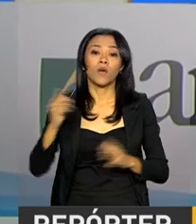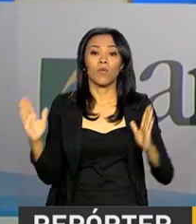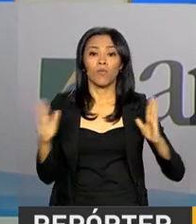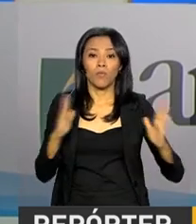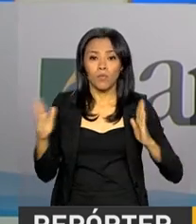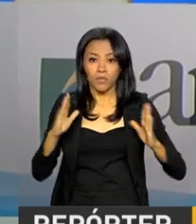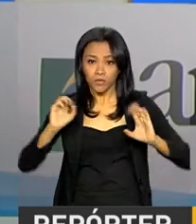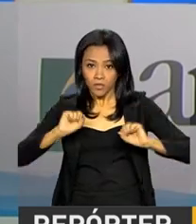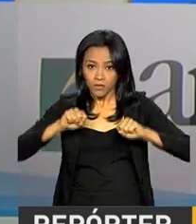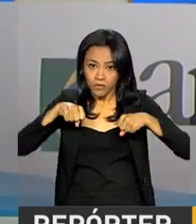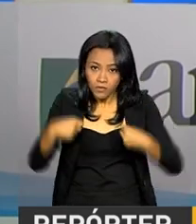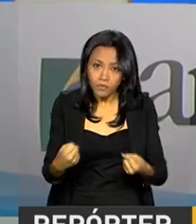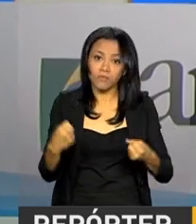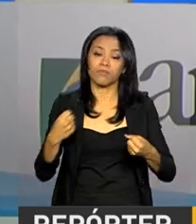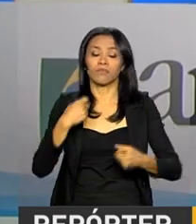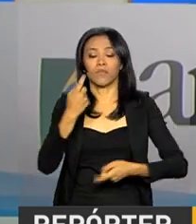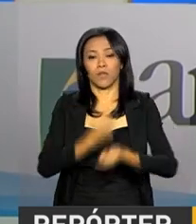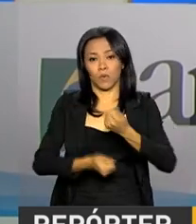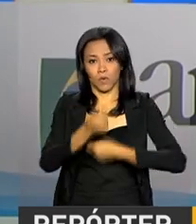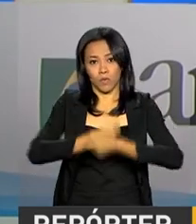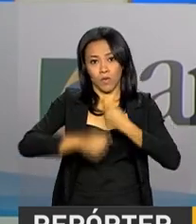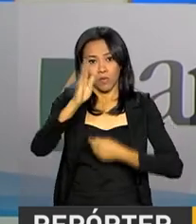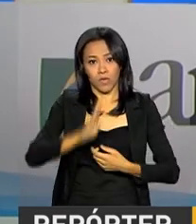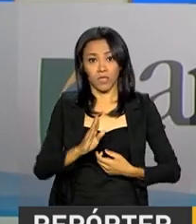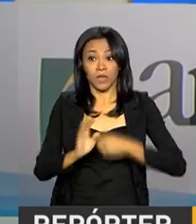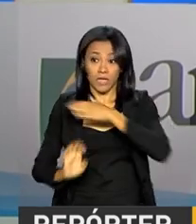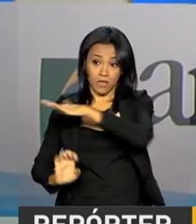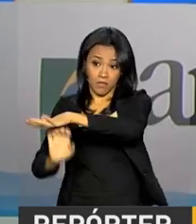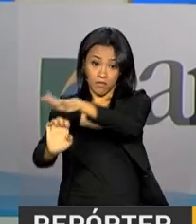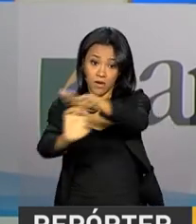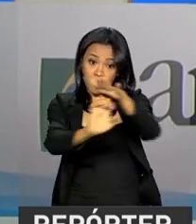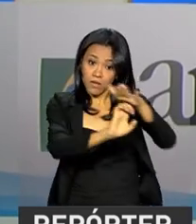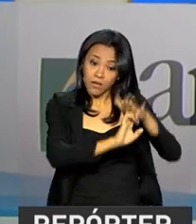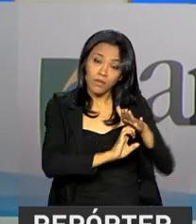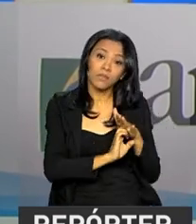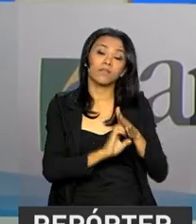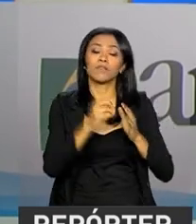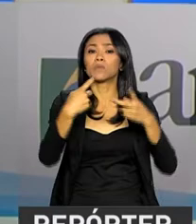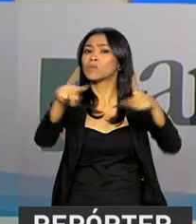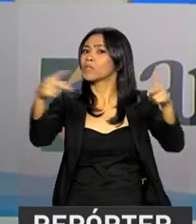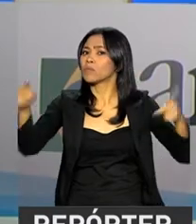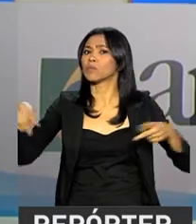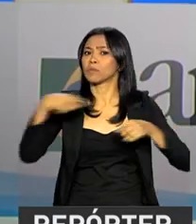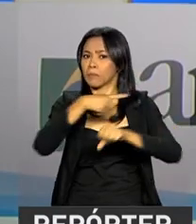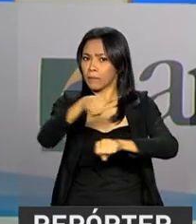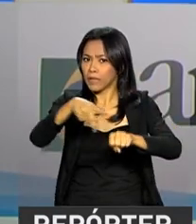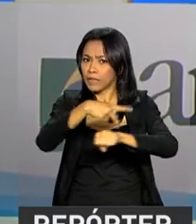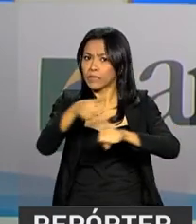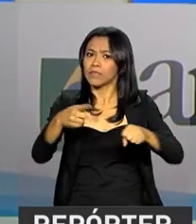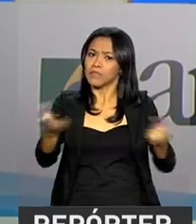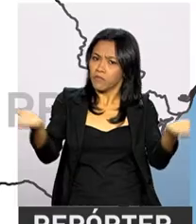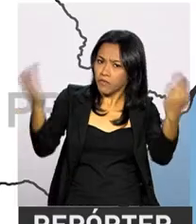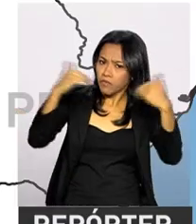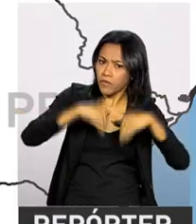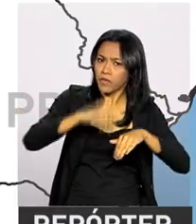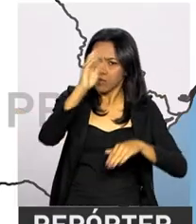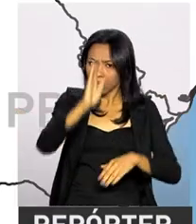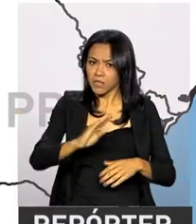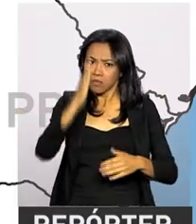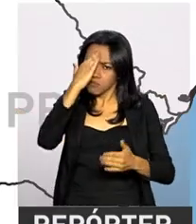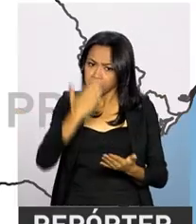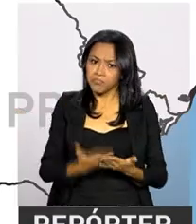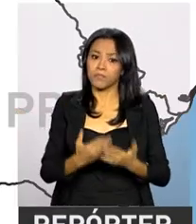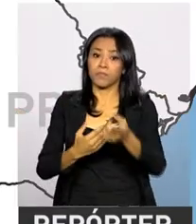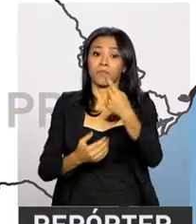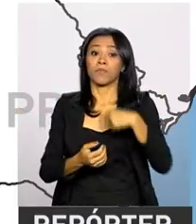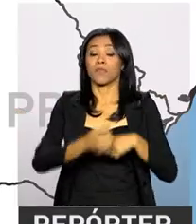economia brasileira, empresas que são seguidas por outras empresas do seu país, dos seus países, fazem essa aposta no Brasil. Na segunda